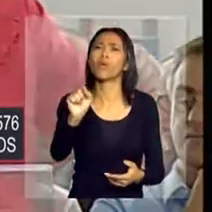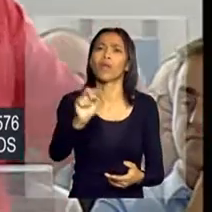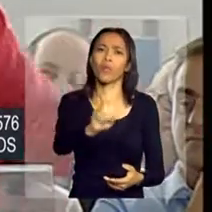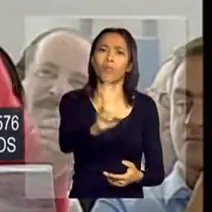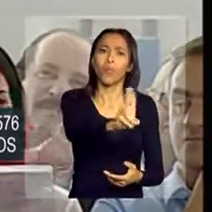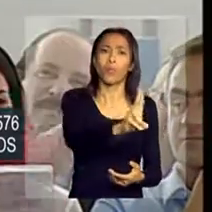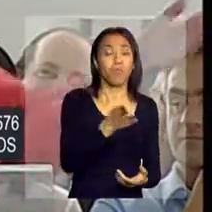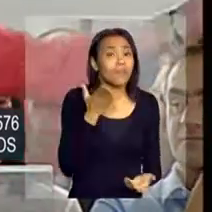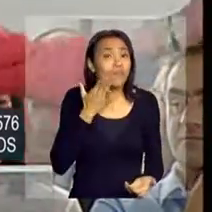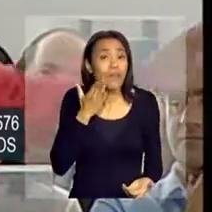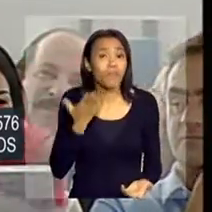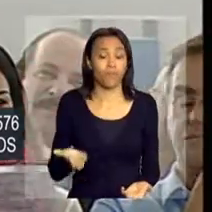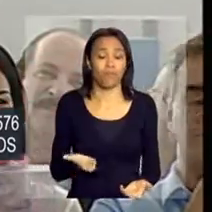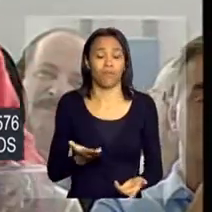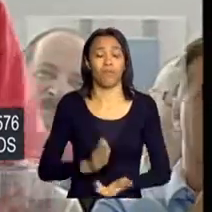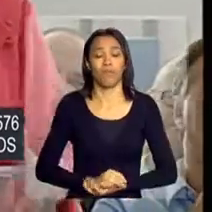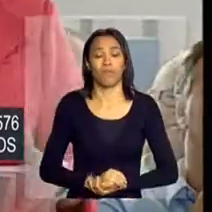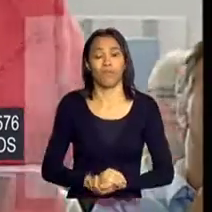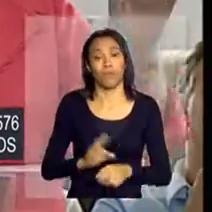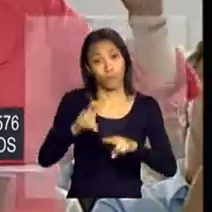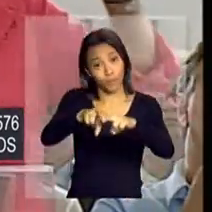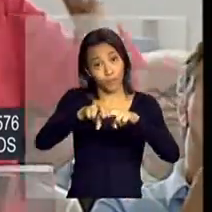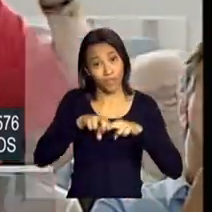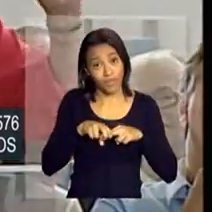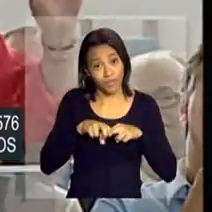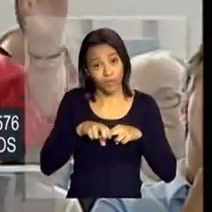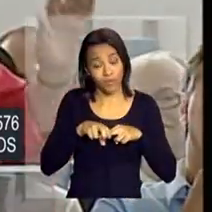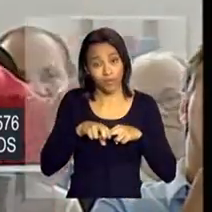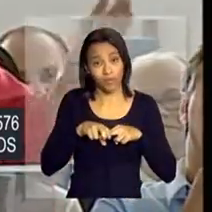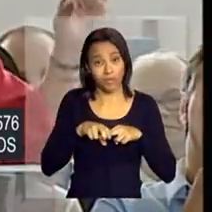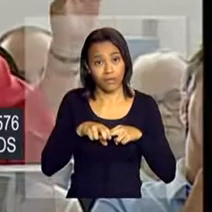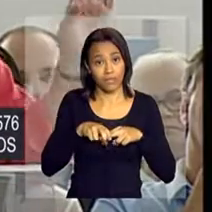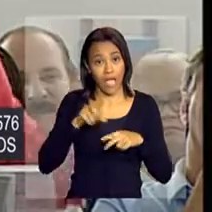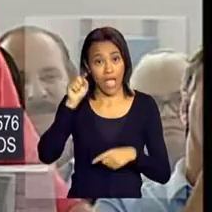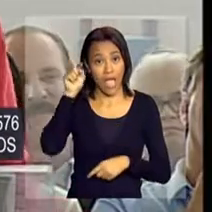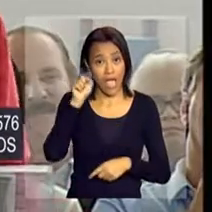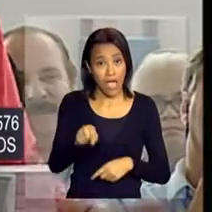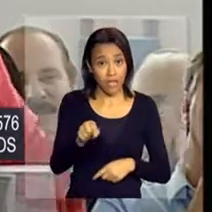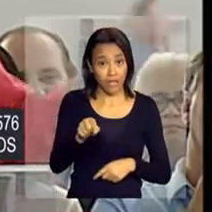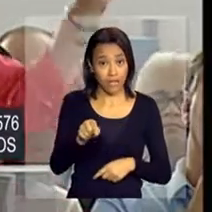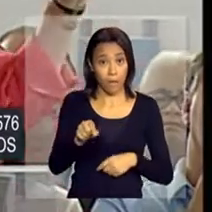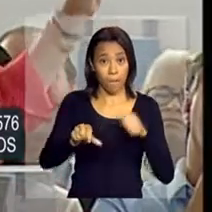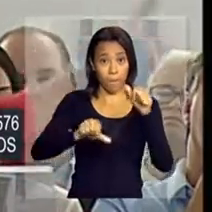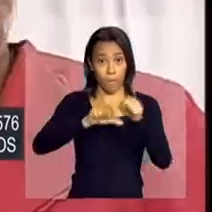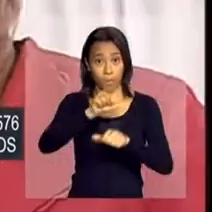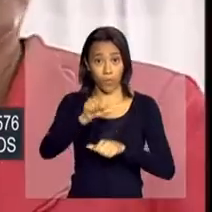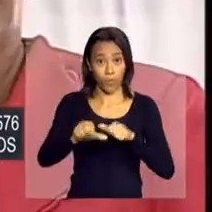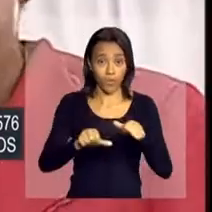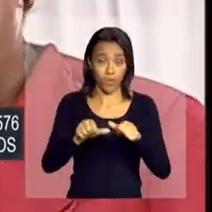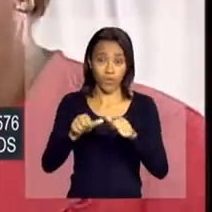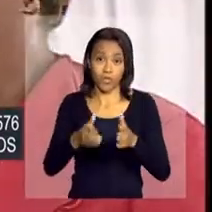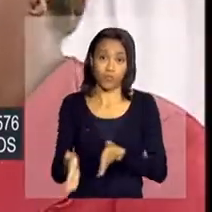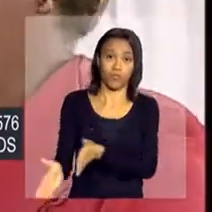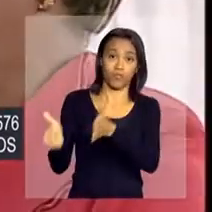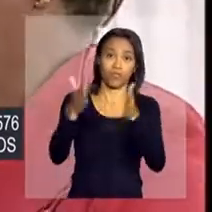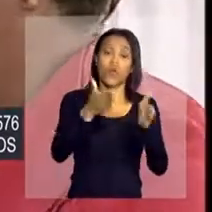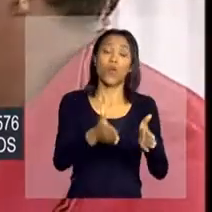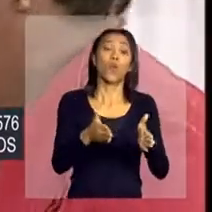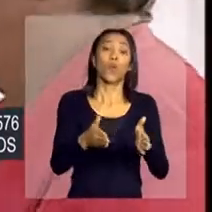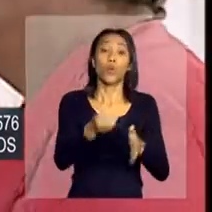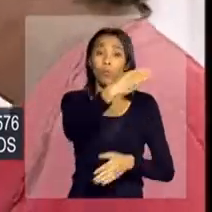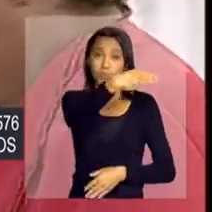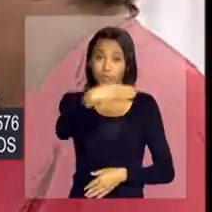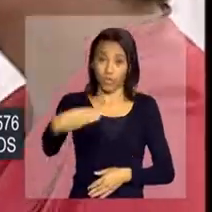poder identificar. Por isso, não, essa questão da transposição, o ministro da Integração vai